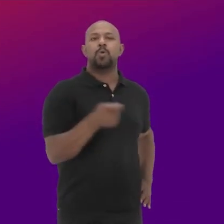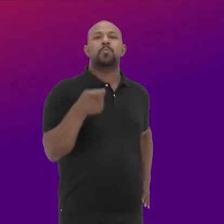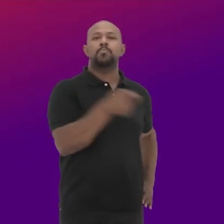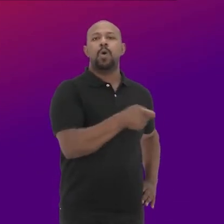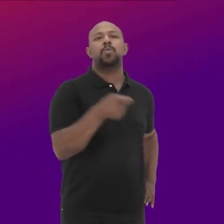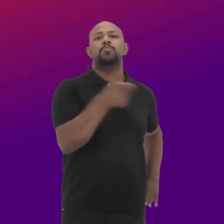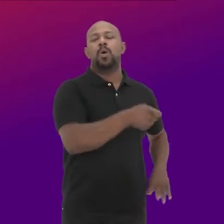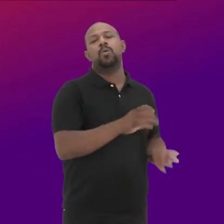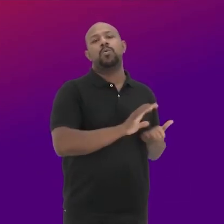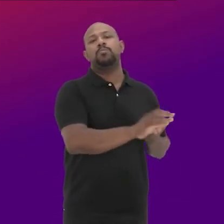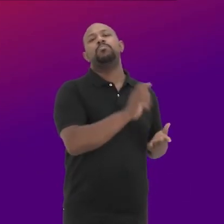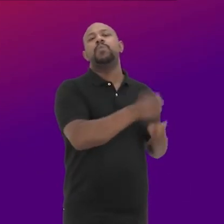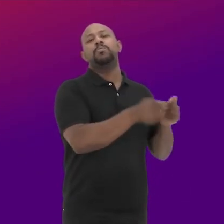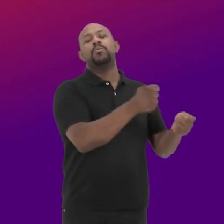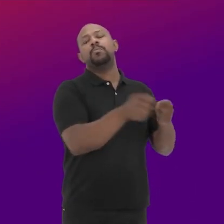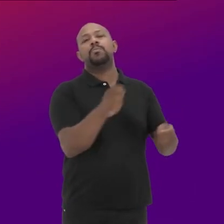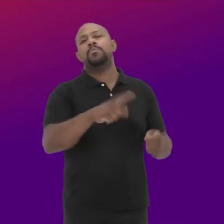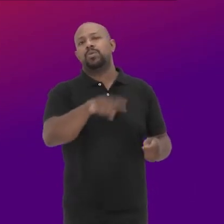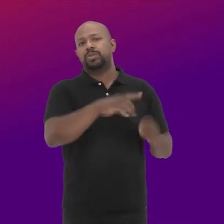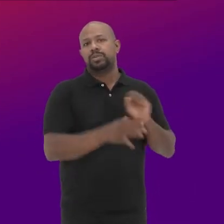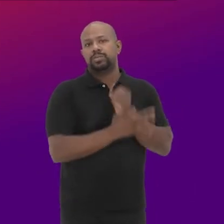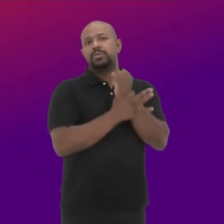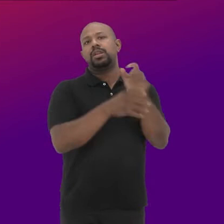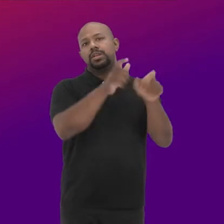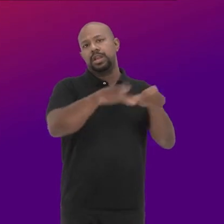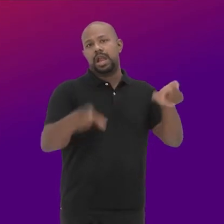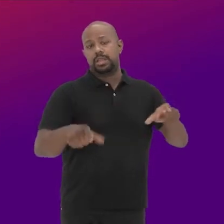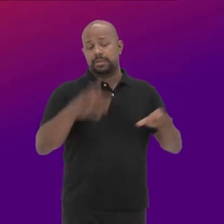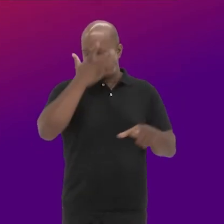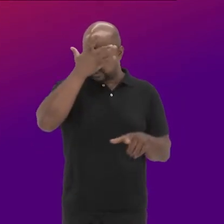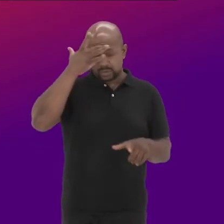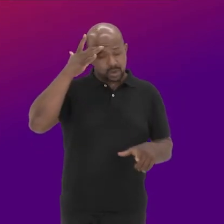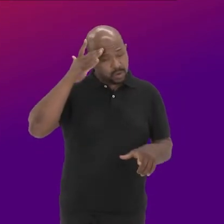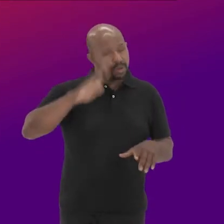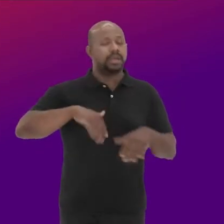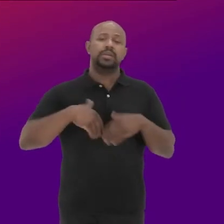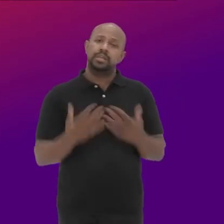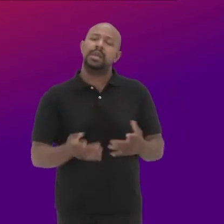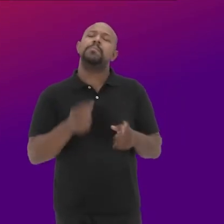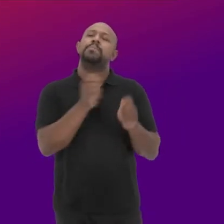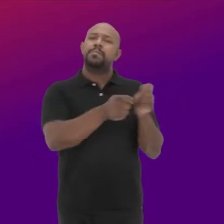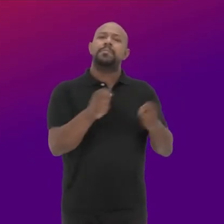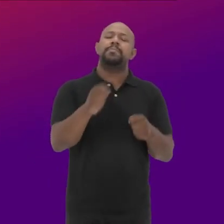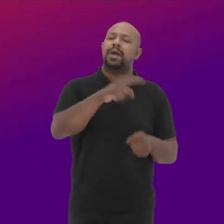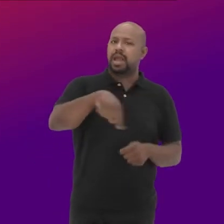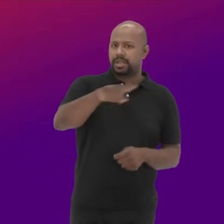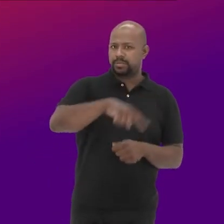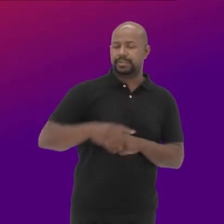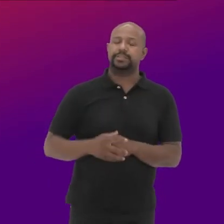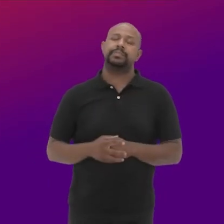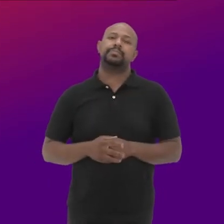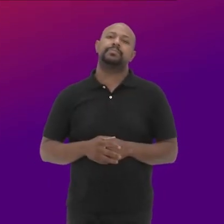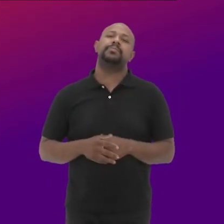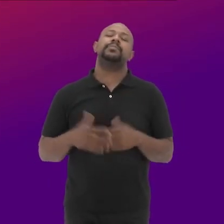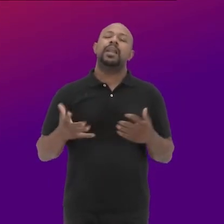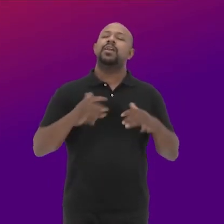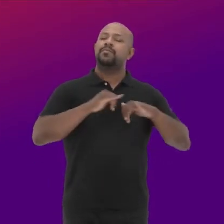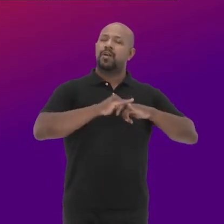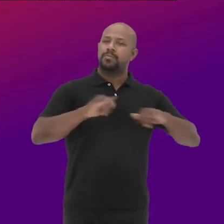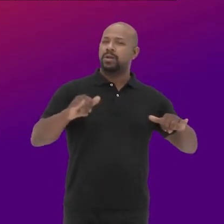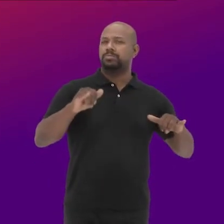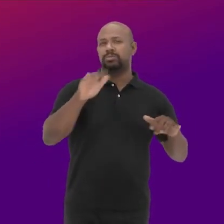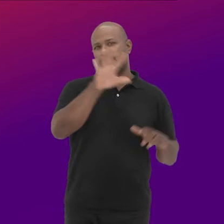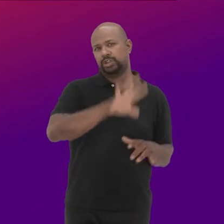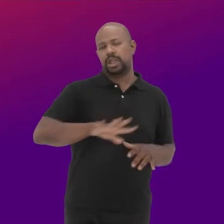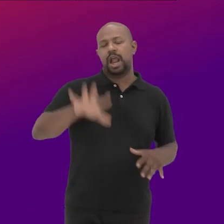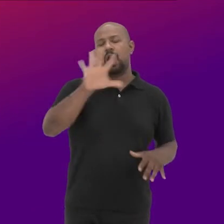pagamento às quantias que estão asseguradas dos clientes e procede a fazer o pagamento para cada um deles,